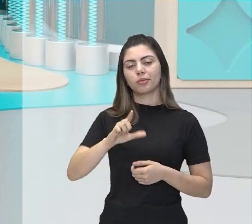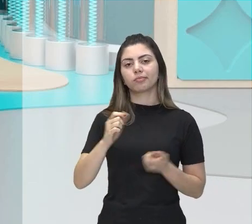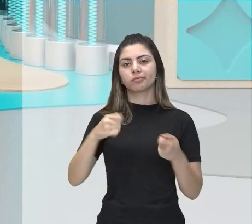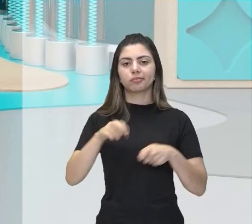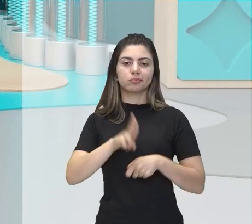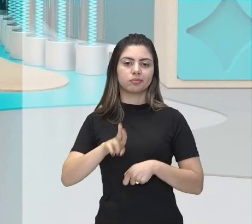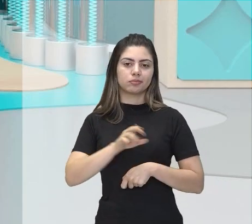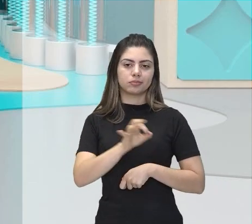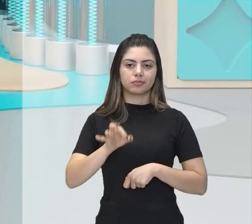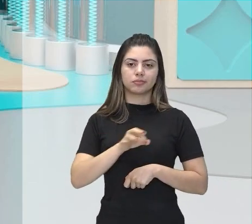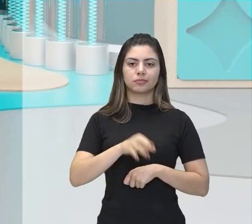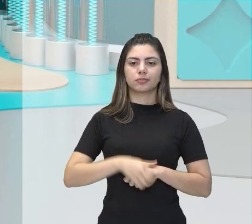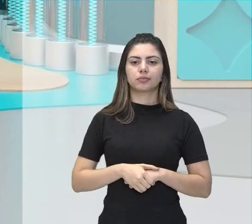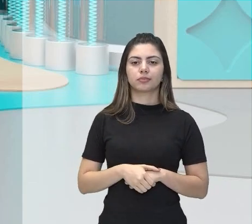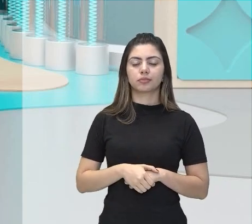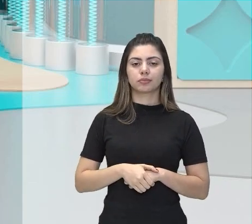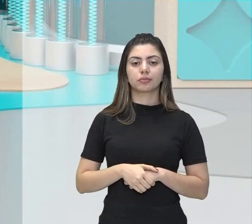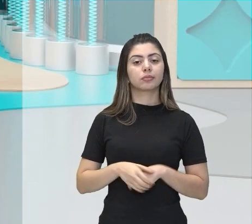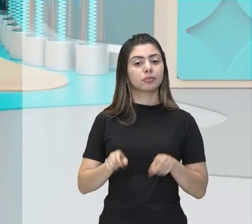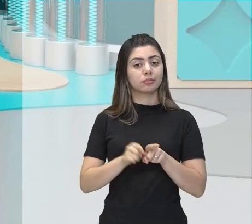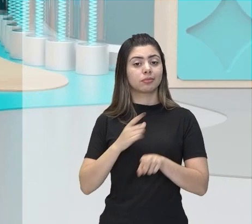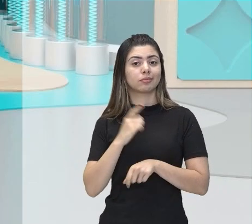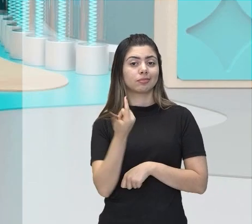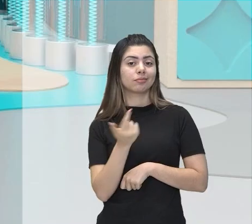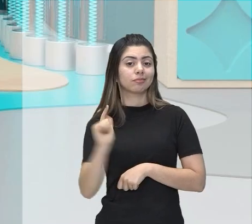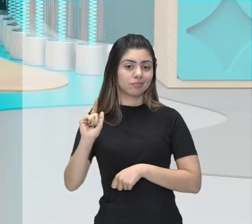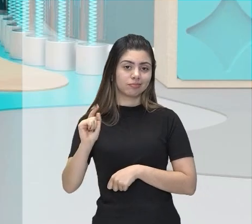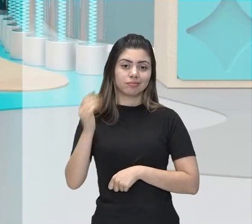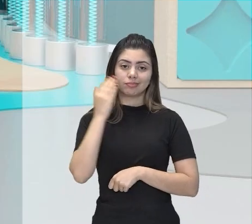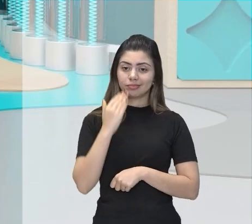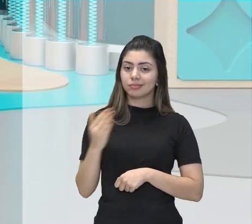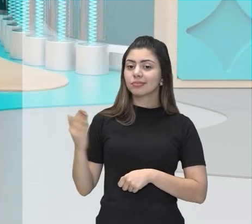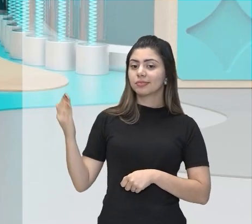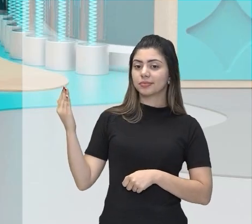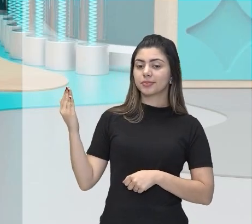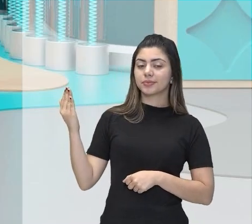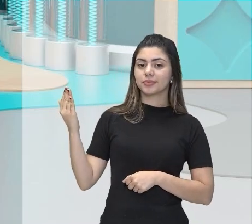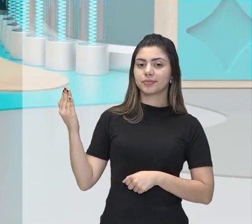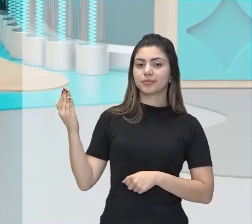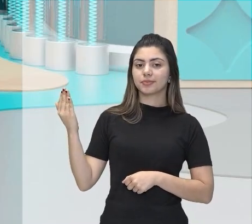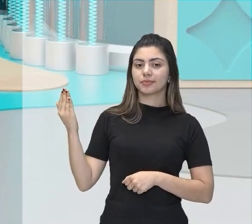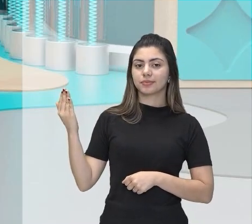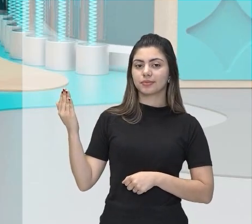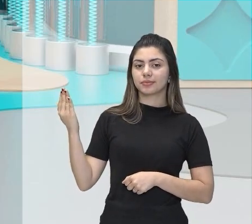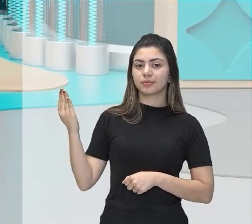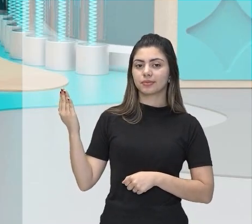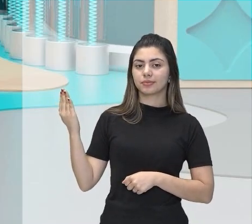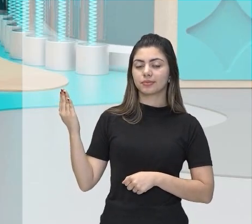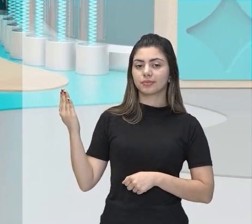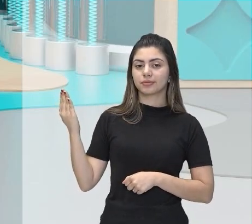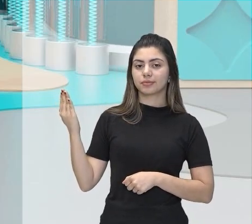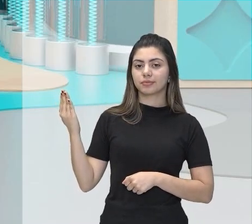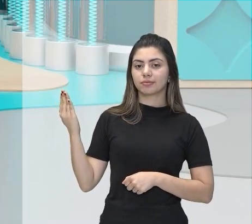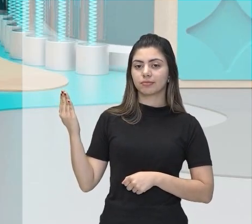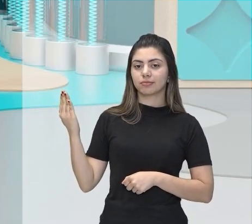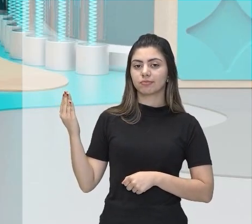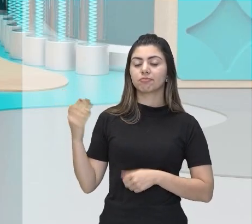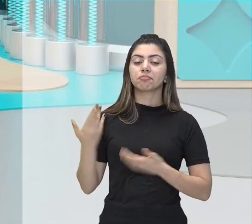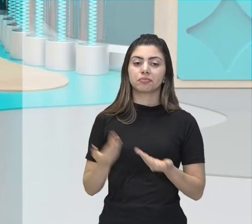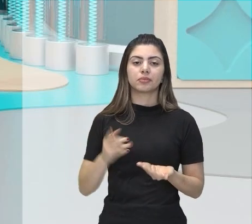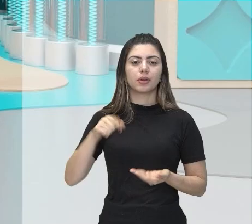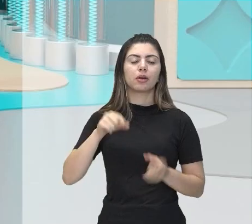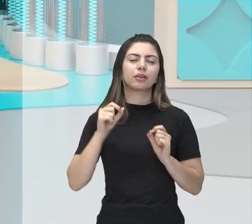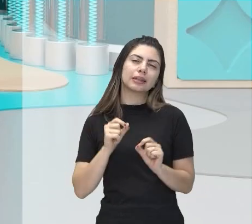usamos o will. E temos mais situações, vamos dar uma olhada. Usamos o will para incerteza, olha